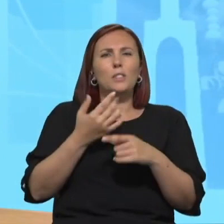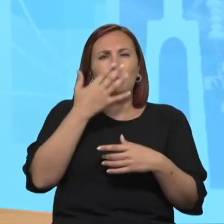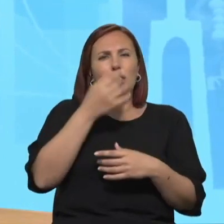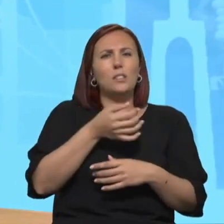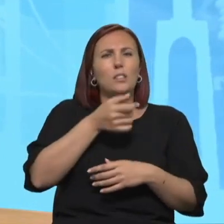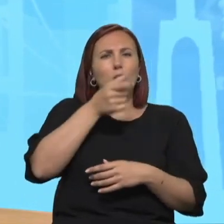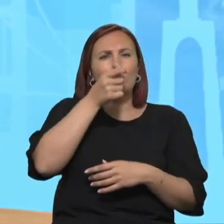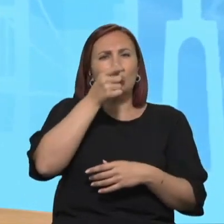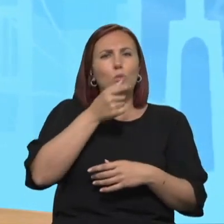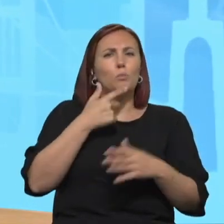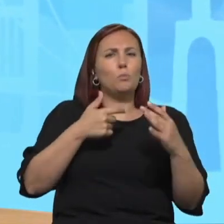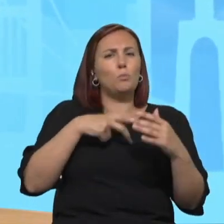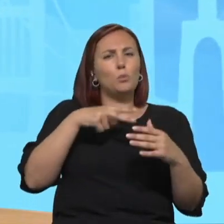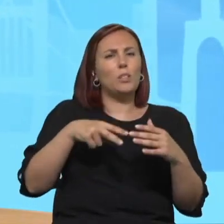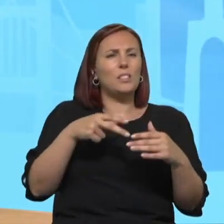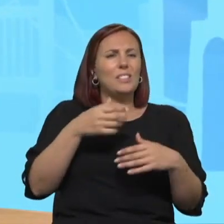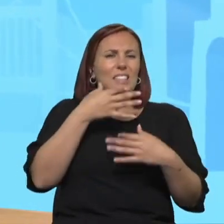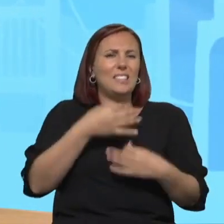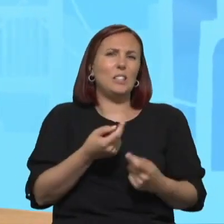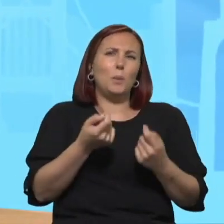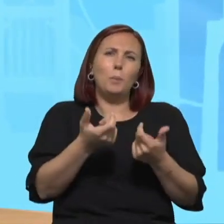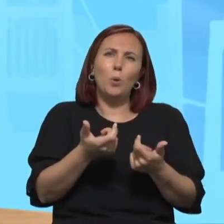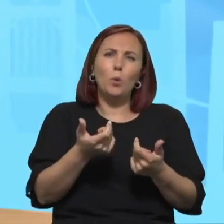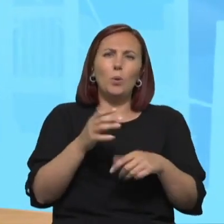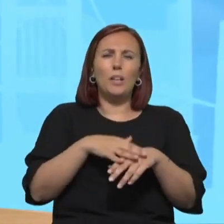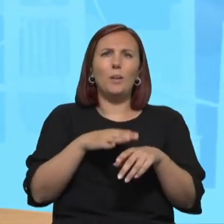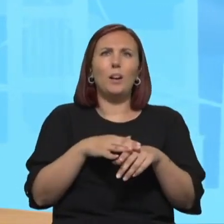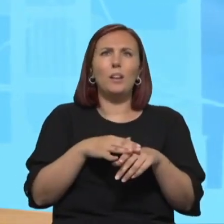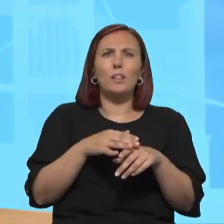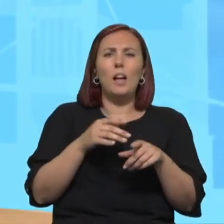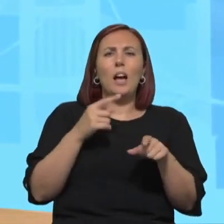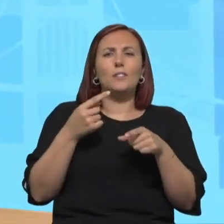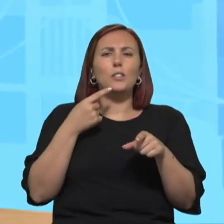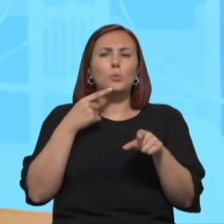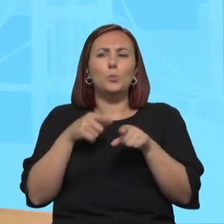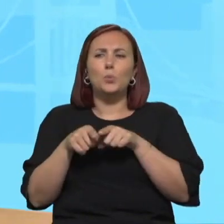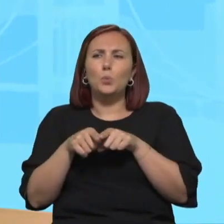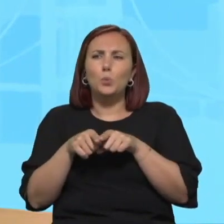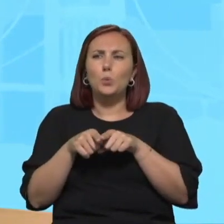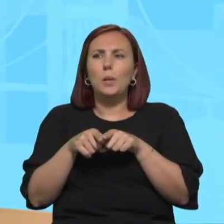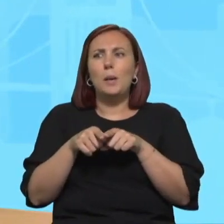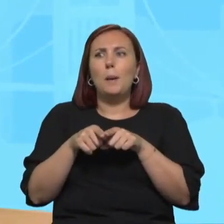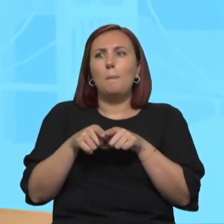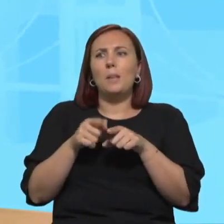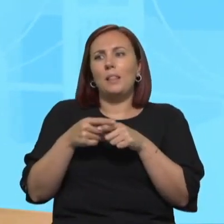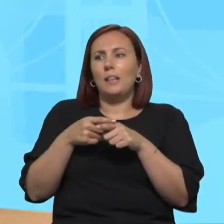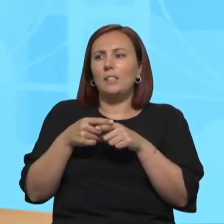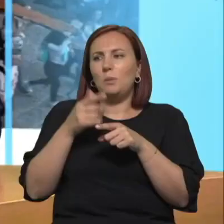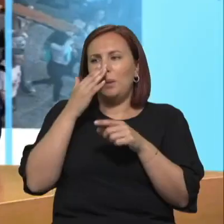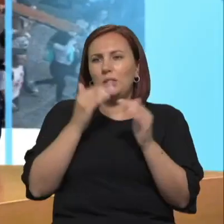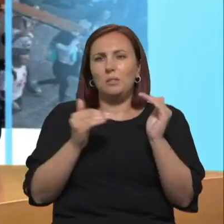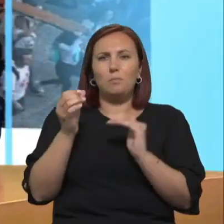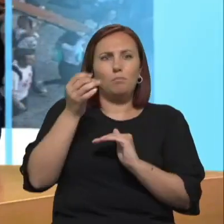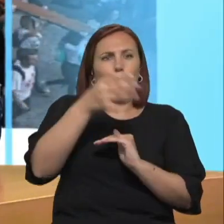portugueses. Acontece isso um pouco, por vezes onde os interesses partidários parecem estar à frente dos interesses do bem comum. Eu